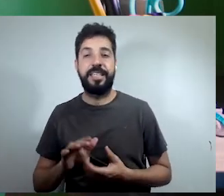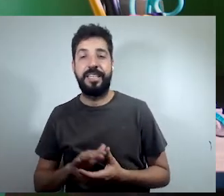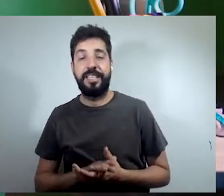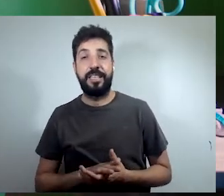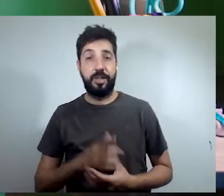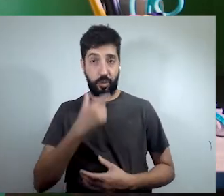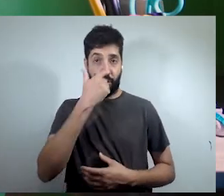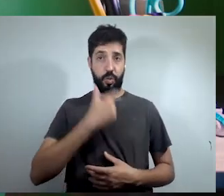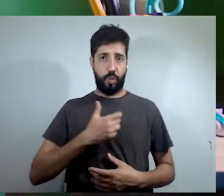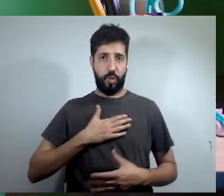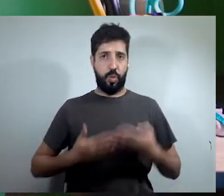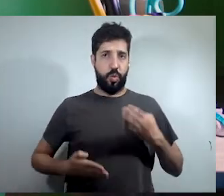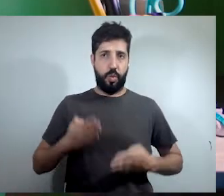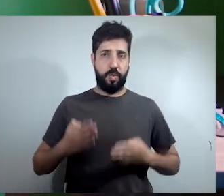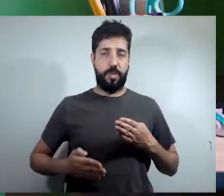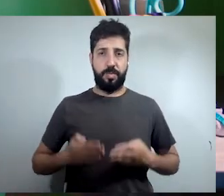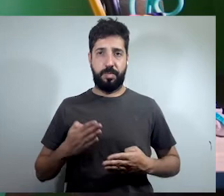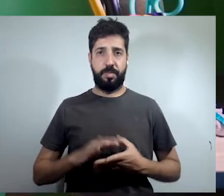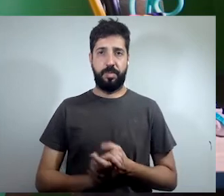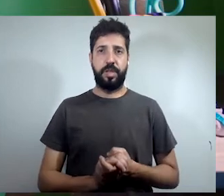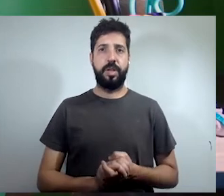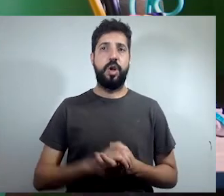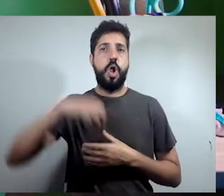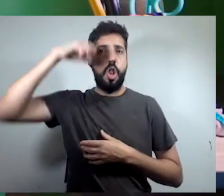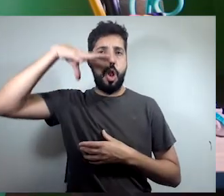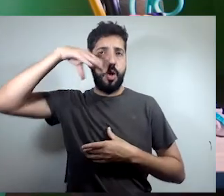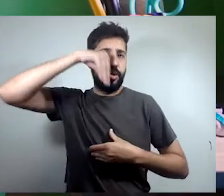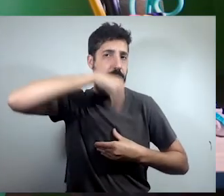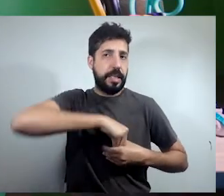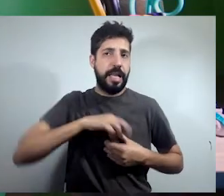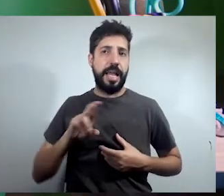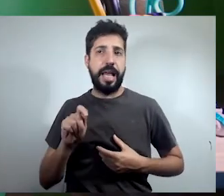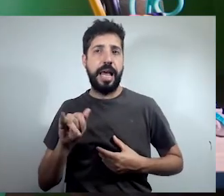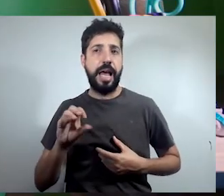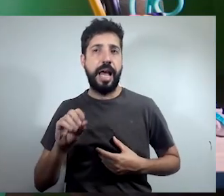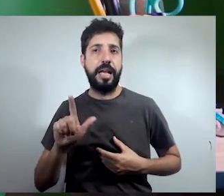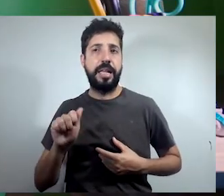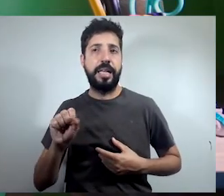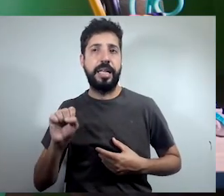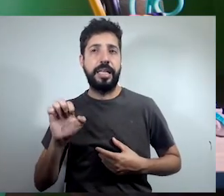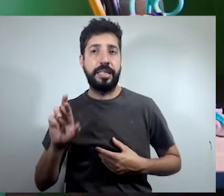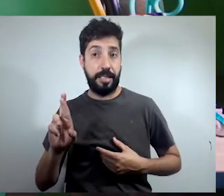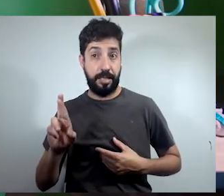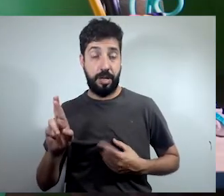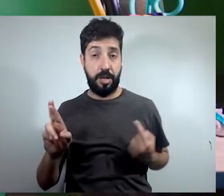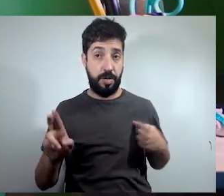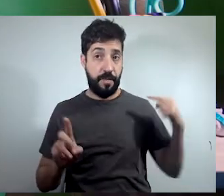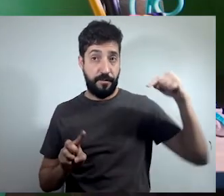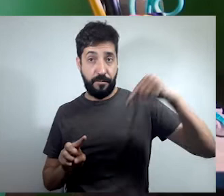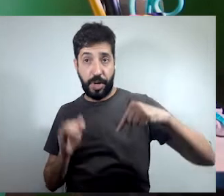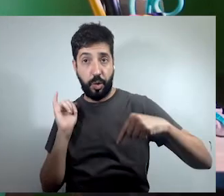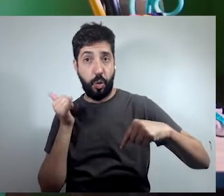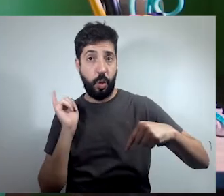Eu sou um robô de luz de raio laser e eu vim aqui contar